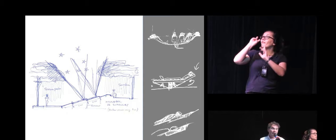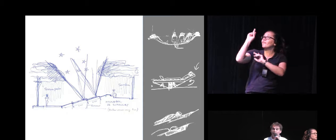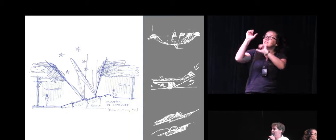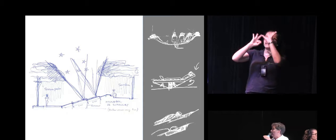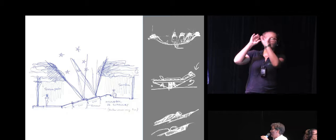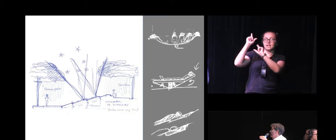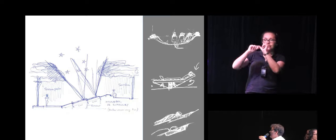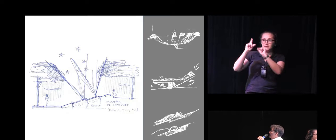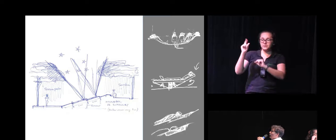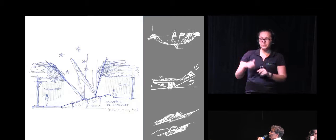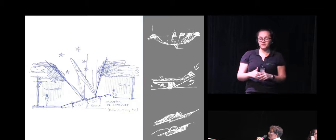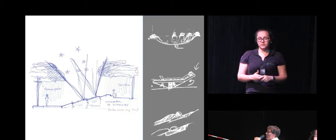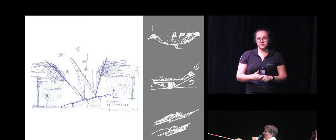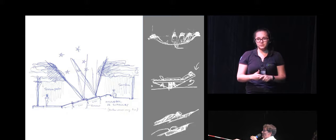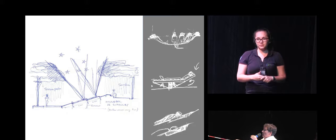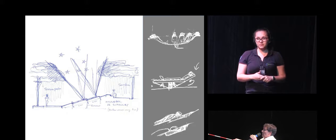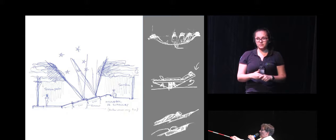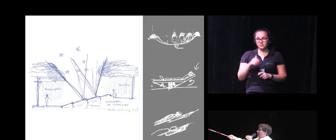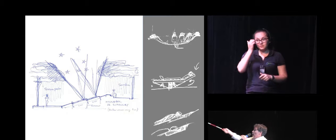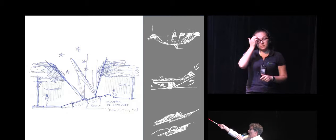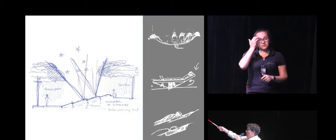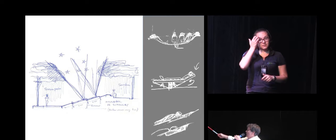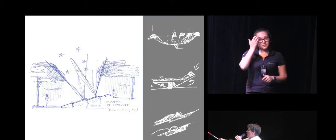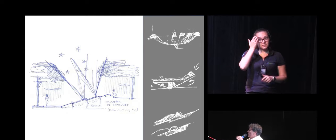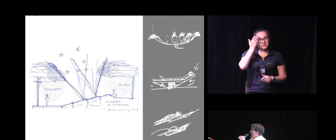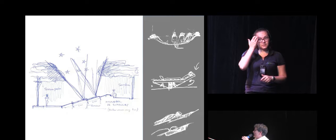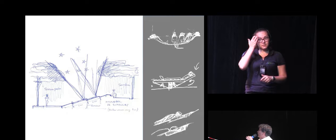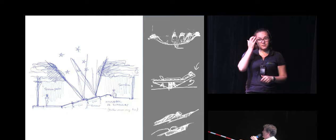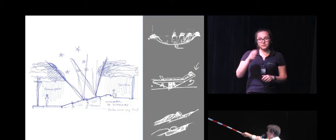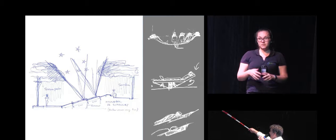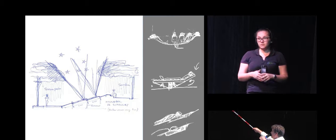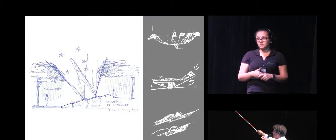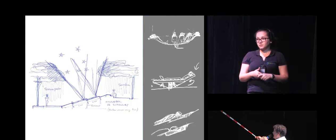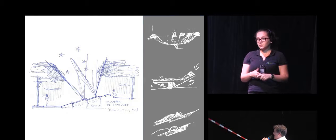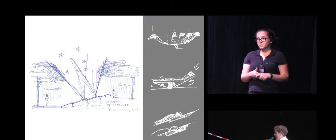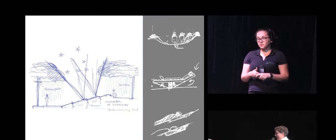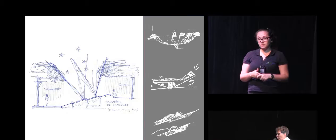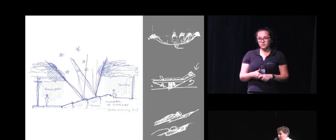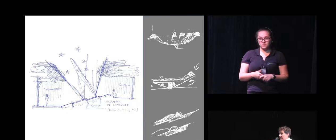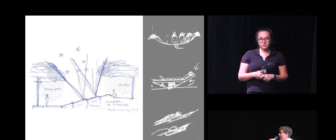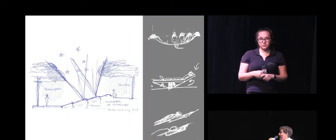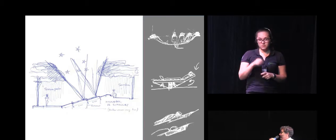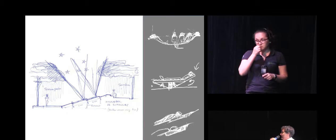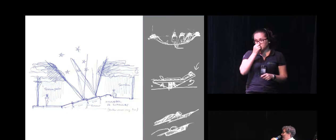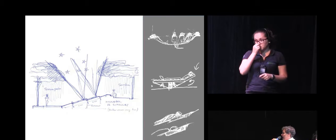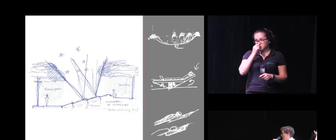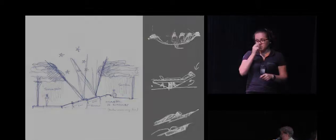aproveitar esse ócio e eu insisti na ideia de deitar para ver as estrelas.